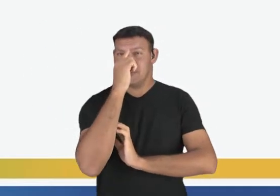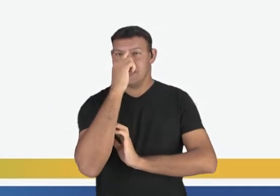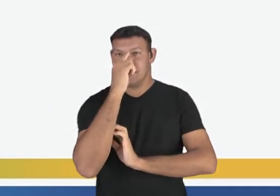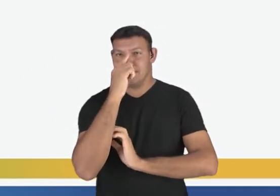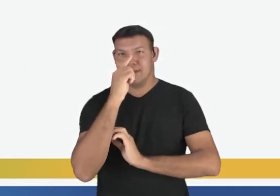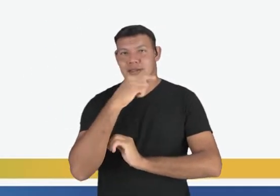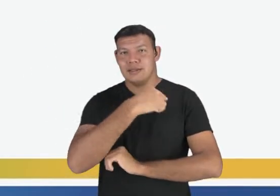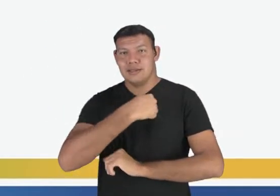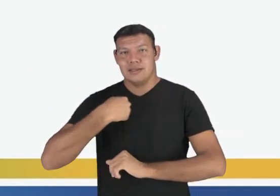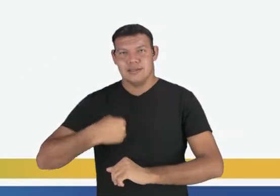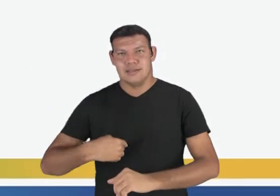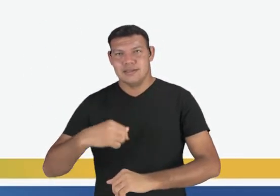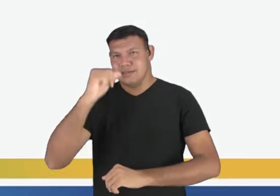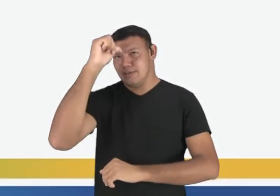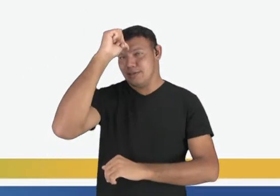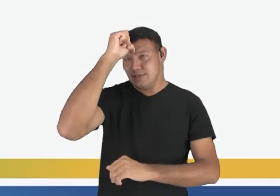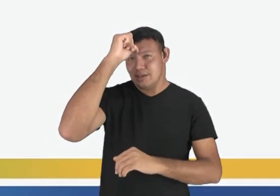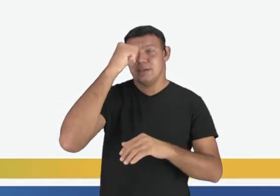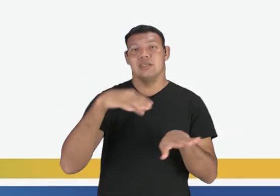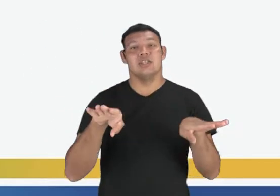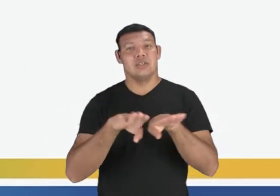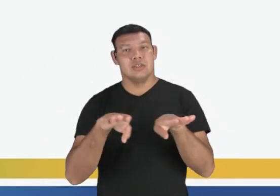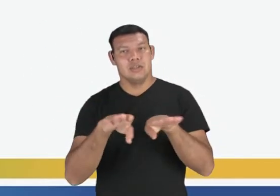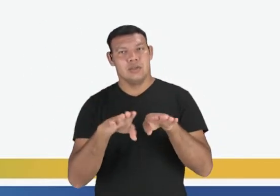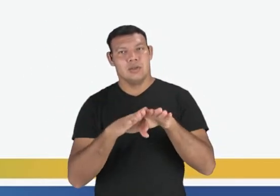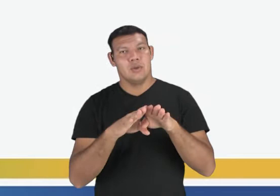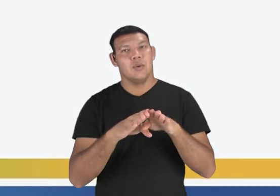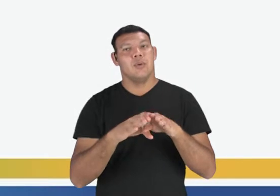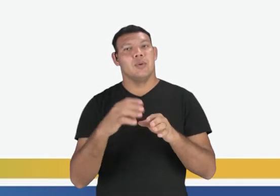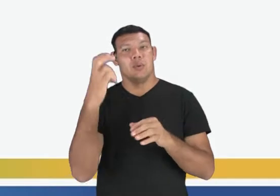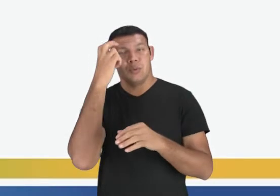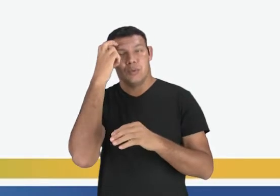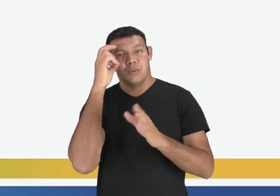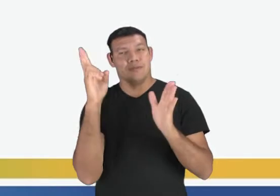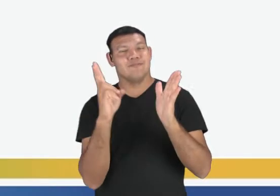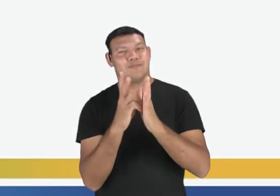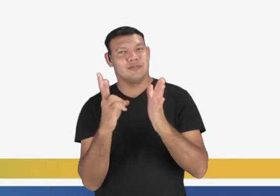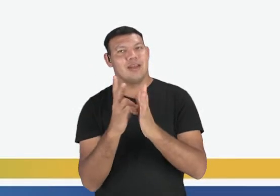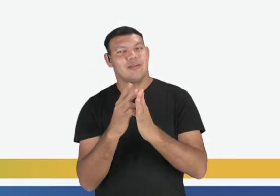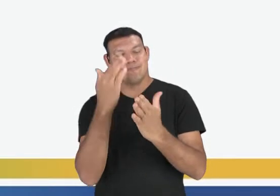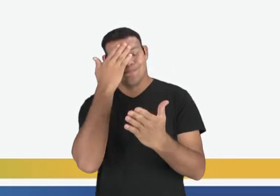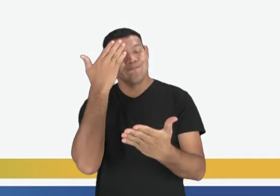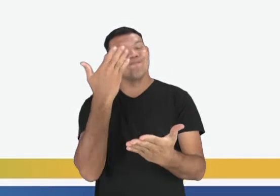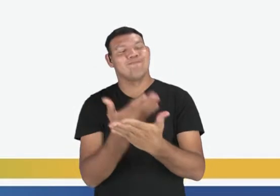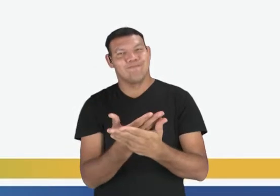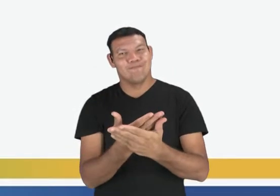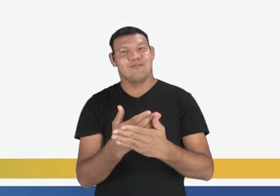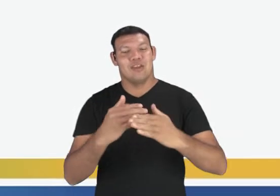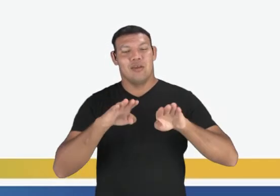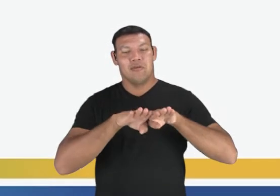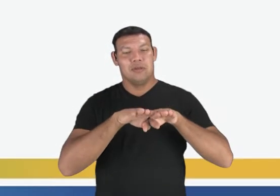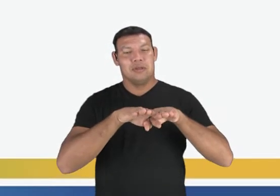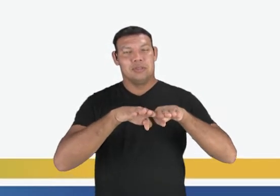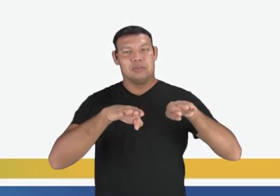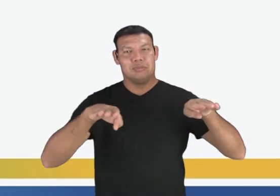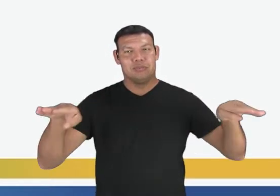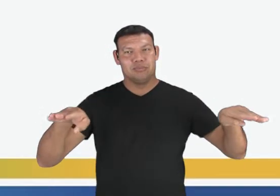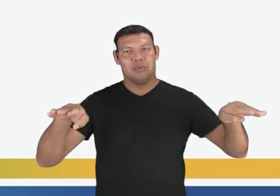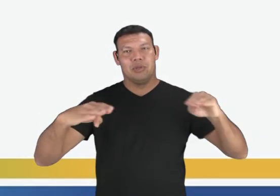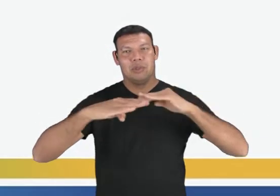em várias culturas indígenas defendiam que a Terra era achatada. E aí tem uma ilustração aí de